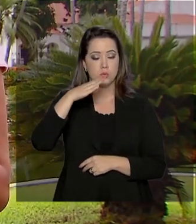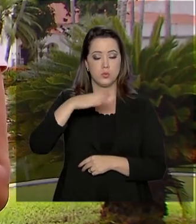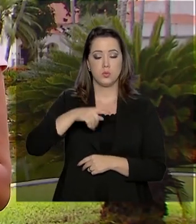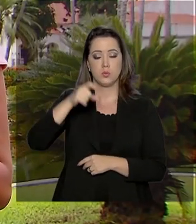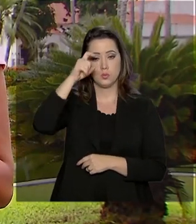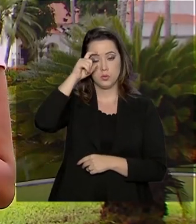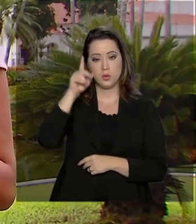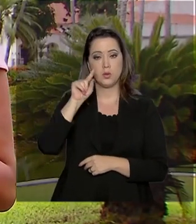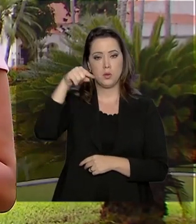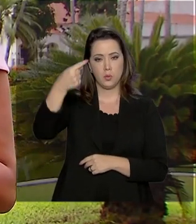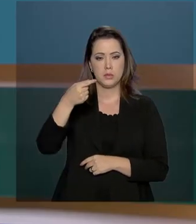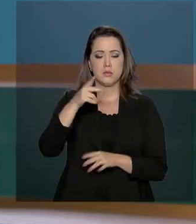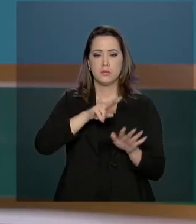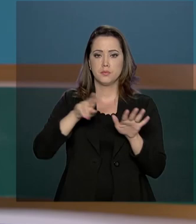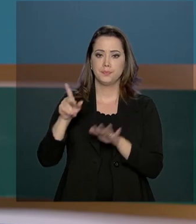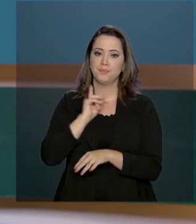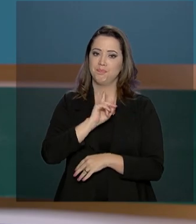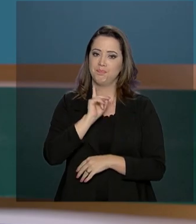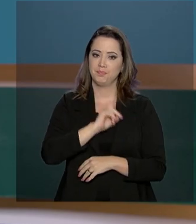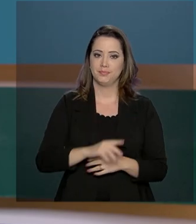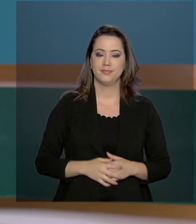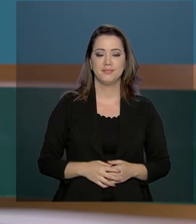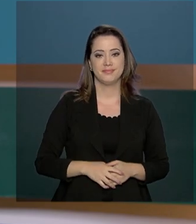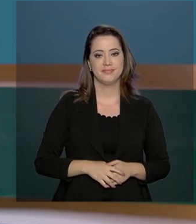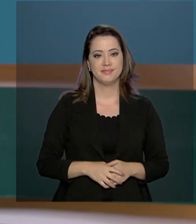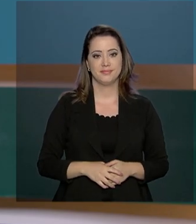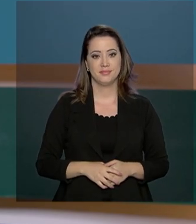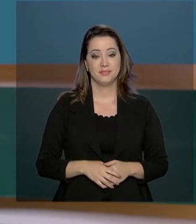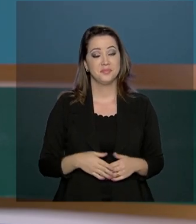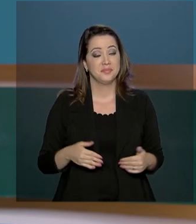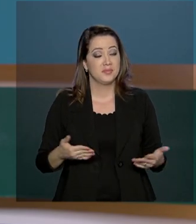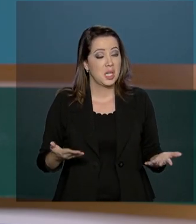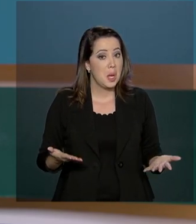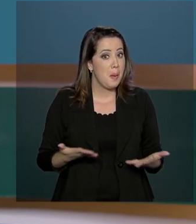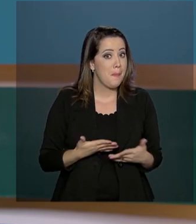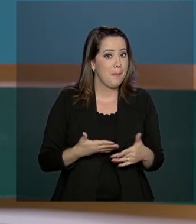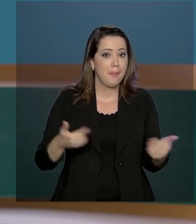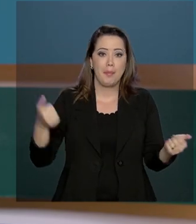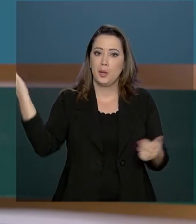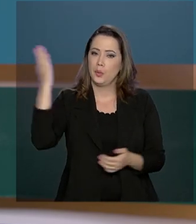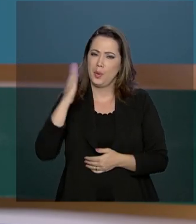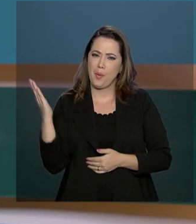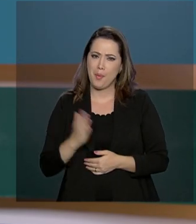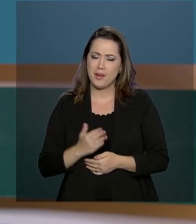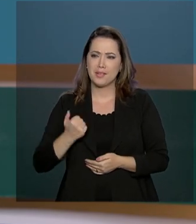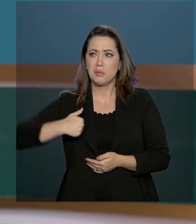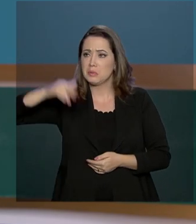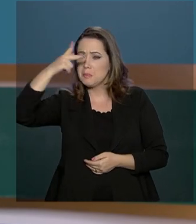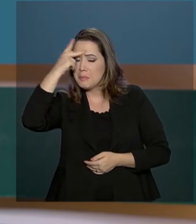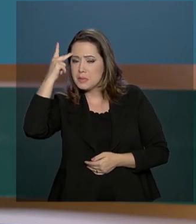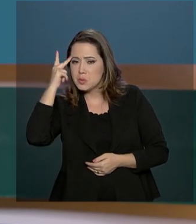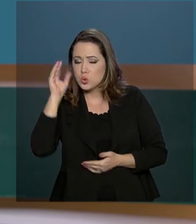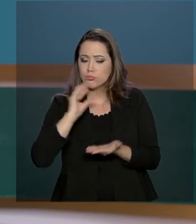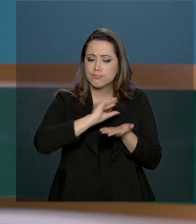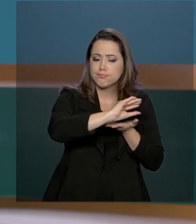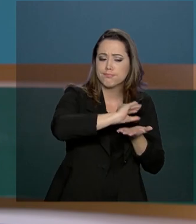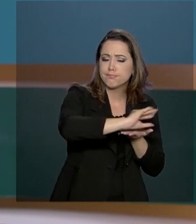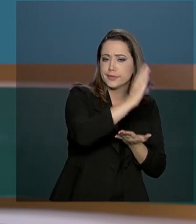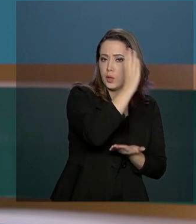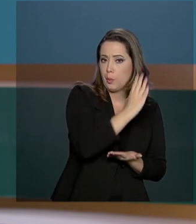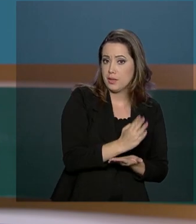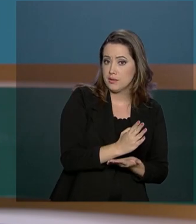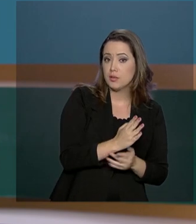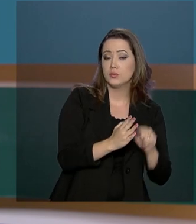a minas gerais melhorar o ambiente de negócios no brasil e atrair novos investimentos para o